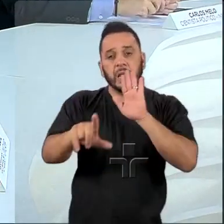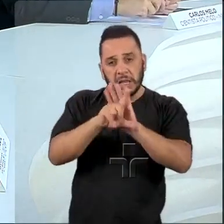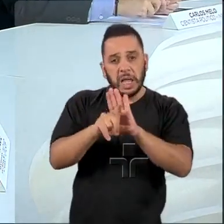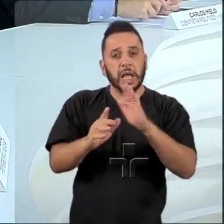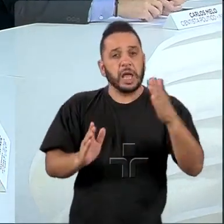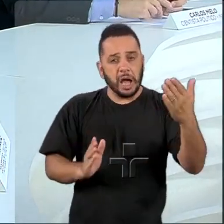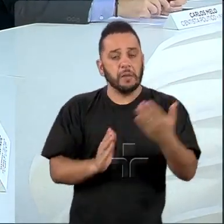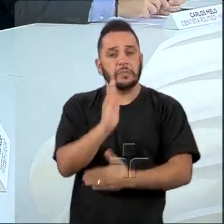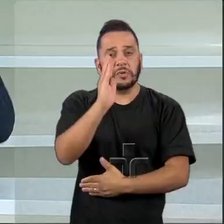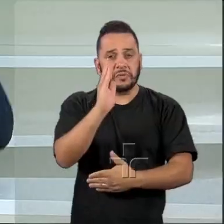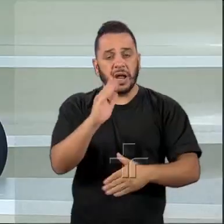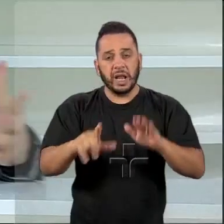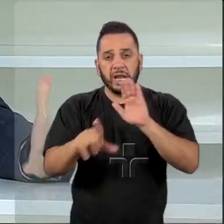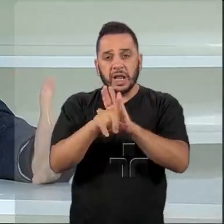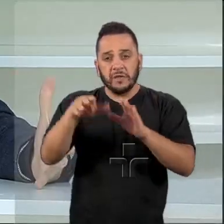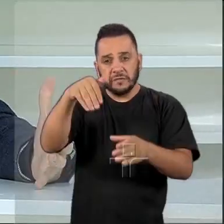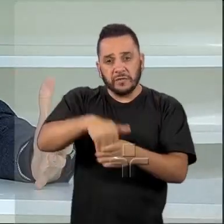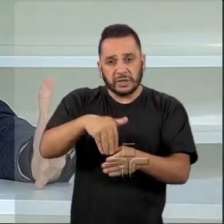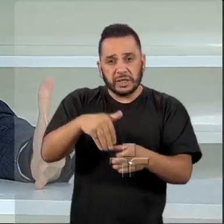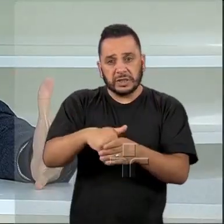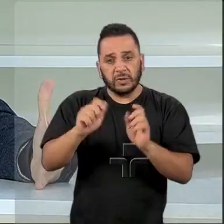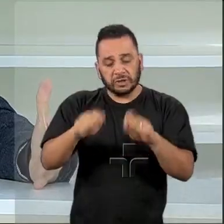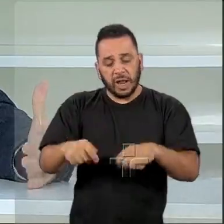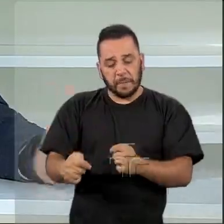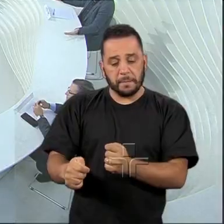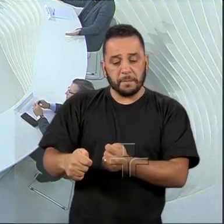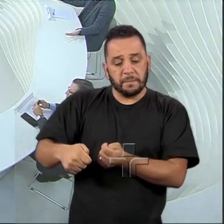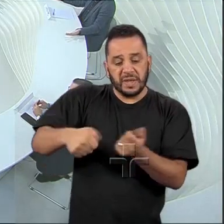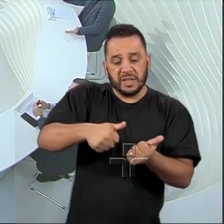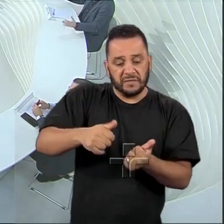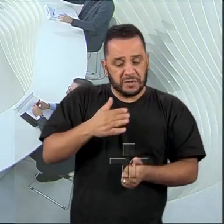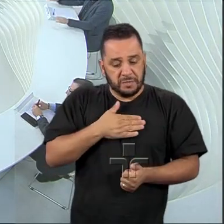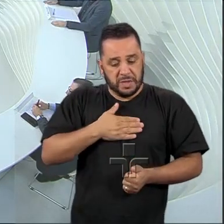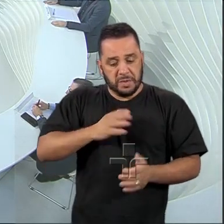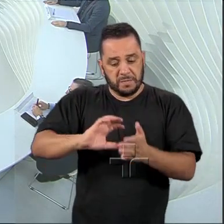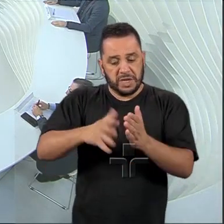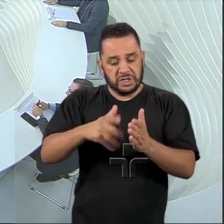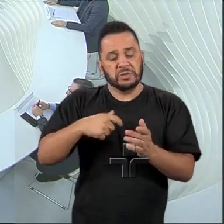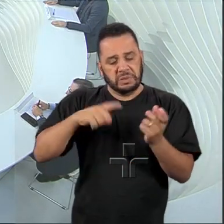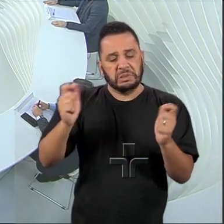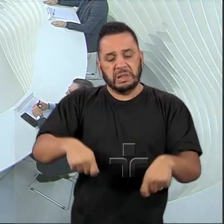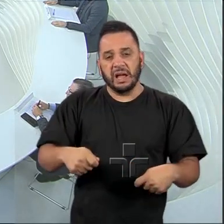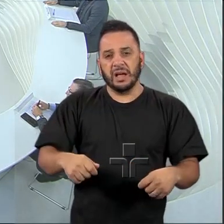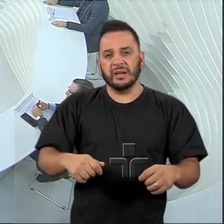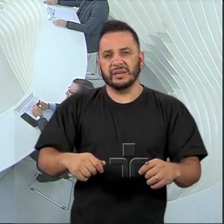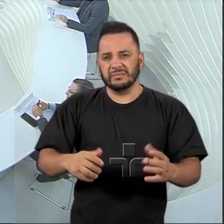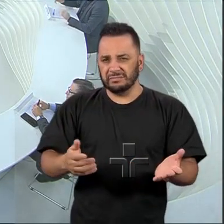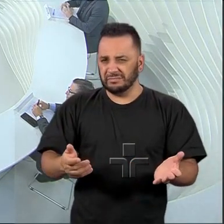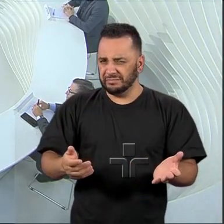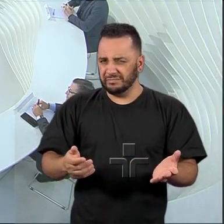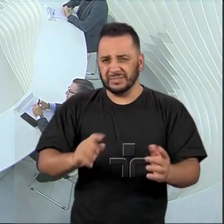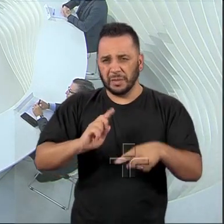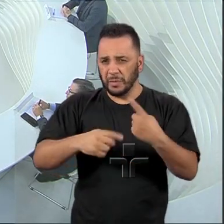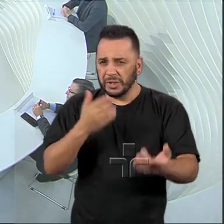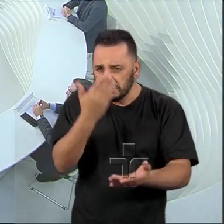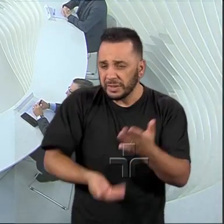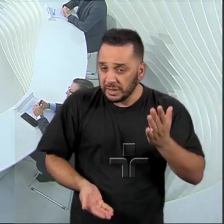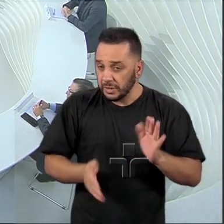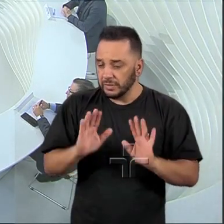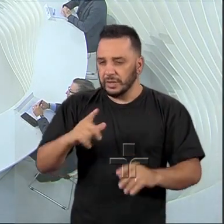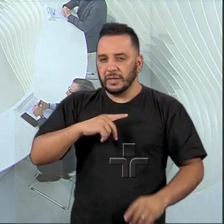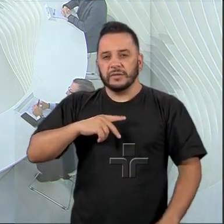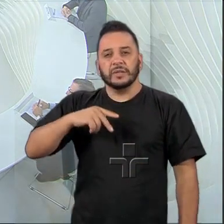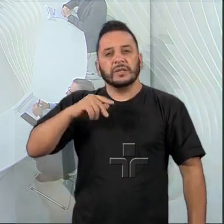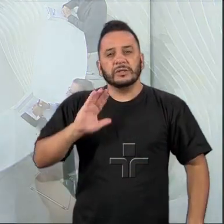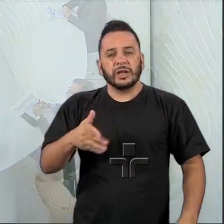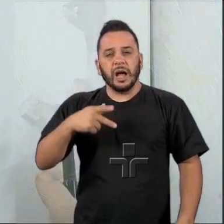seu próprio favor e que ia dar super certo. Isso foi dito com todas as letras, né? O Padilha, numa reunião do Conselhão,